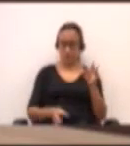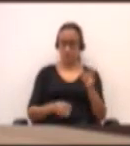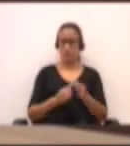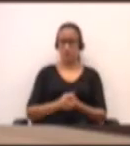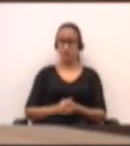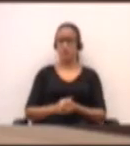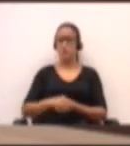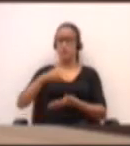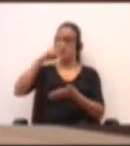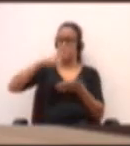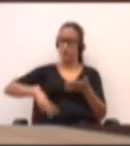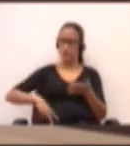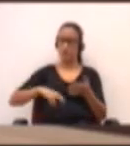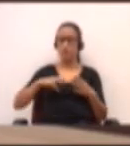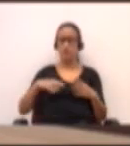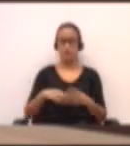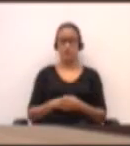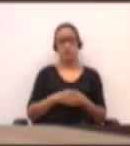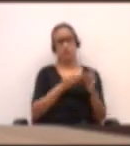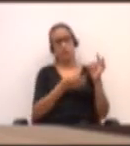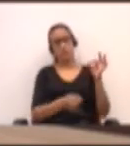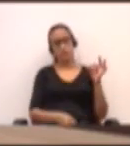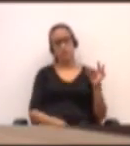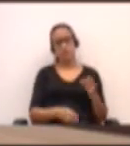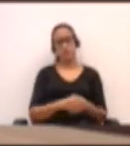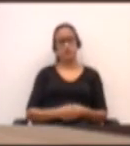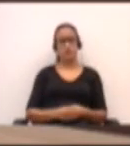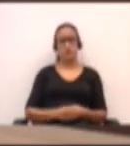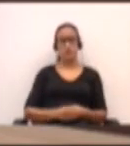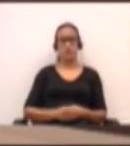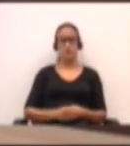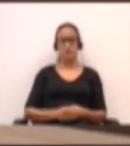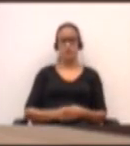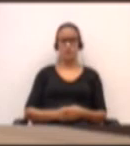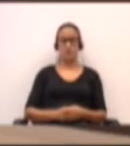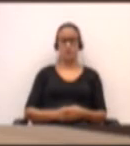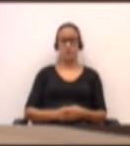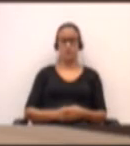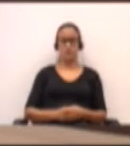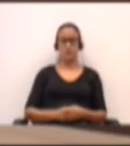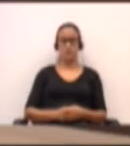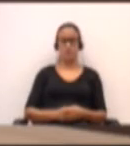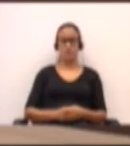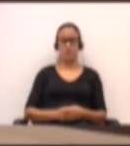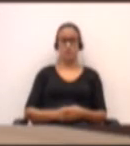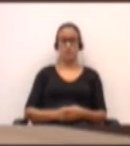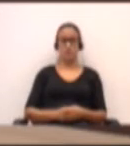Ao secretário para leitura do requerimento 370 de 2015 na íntegra.